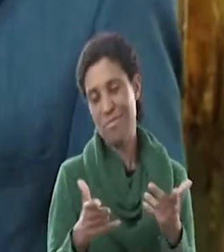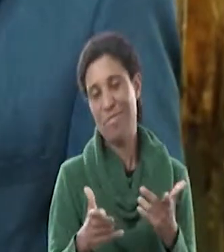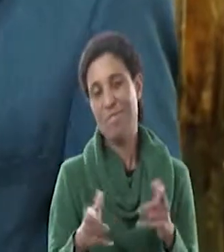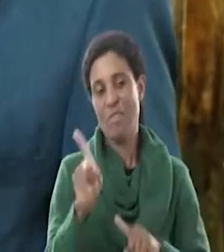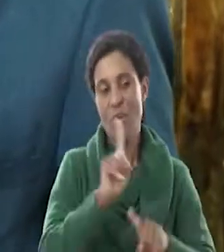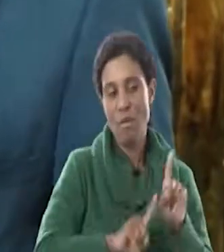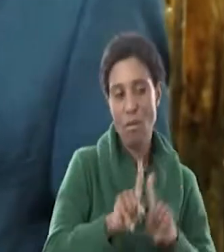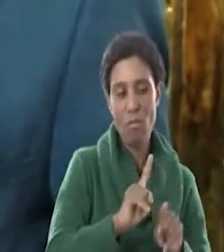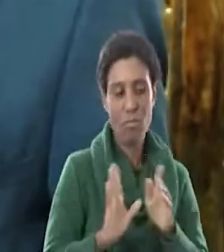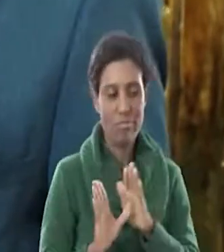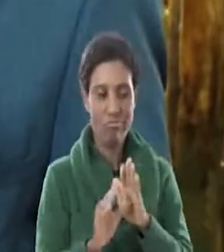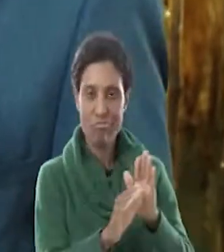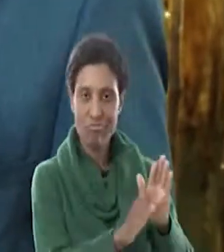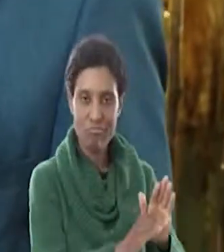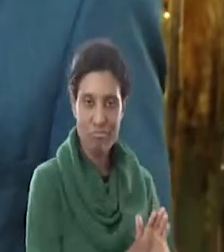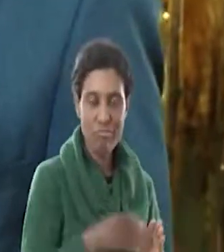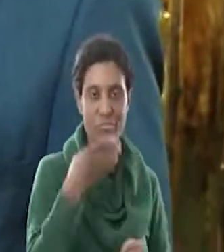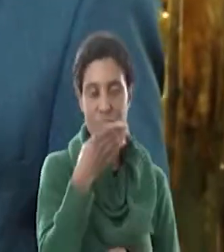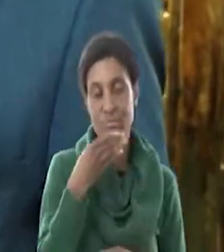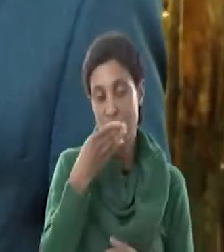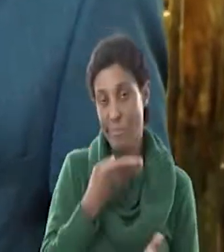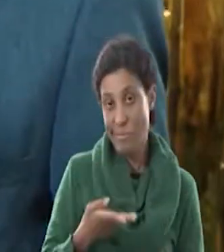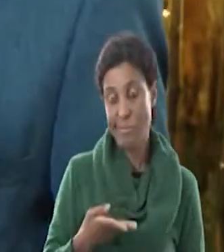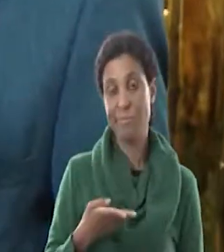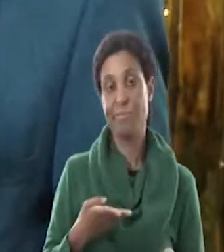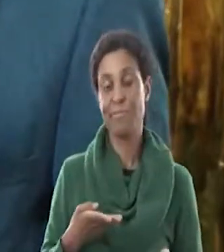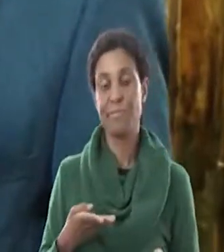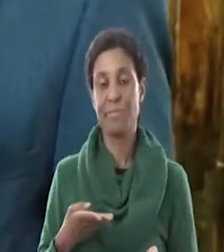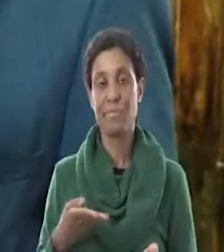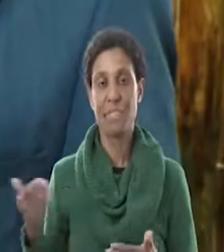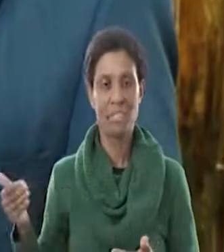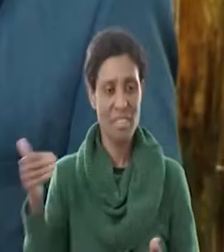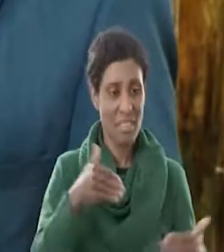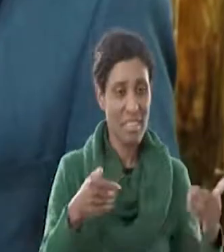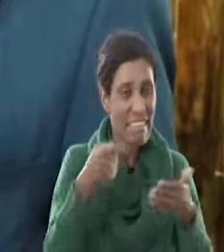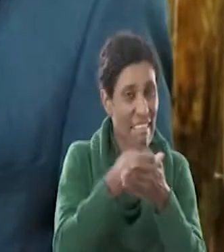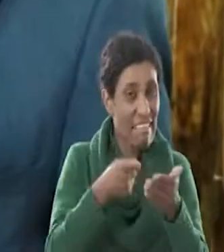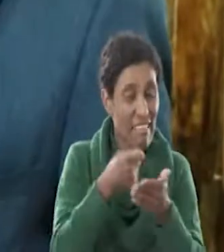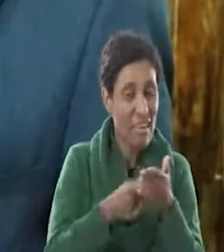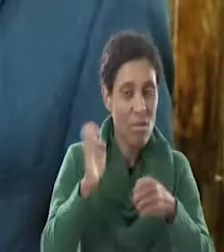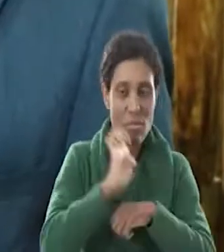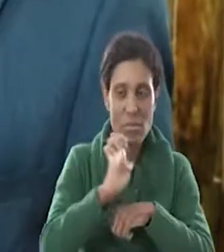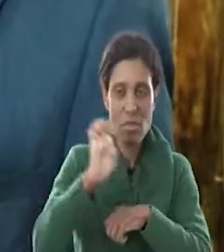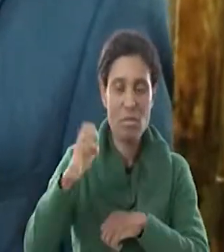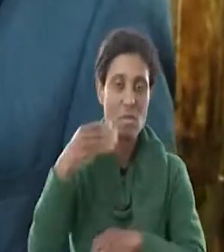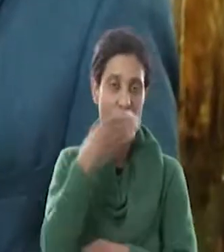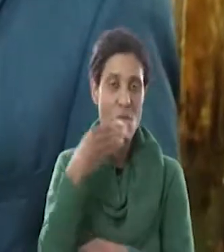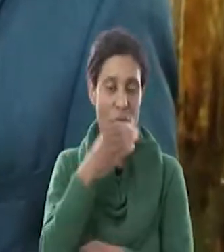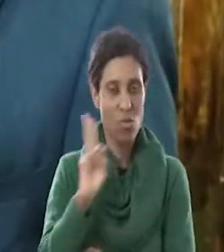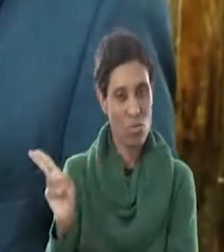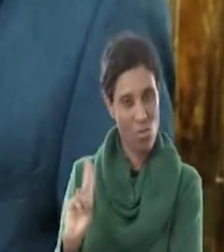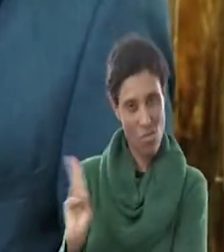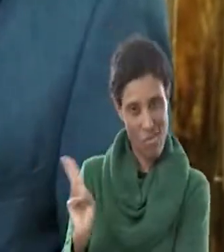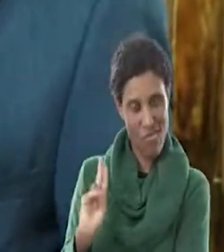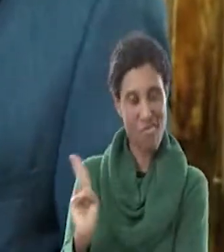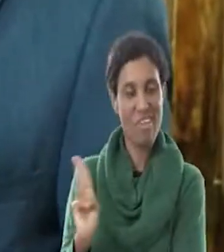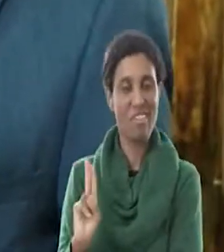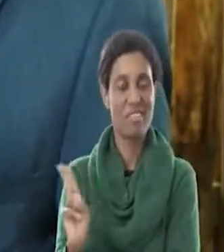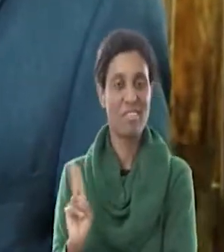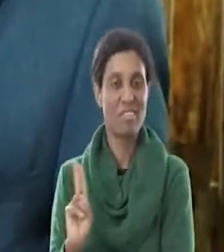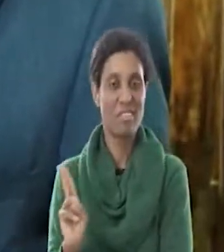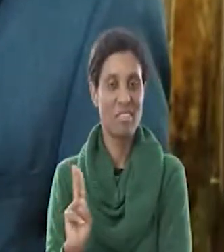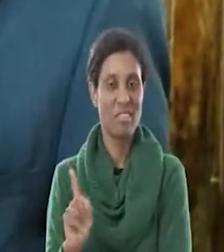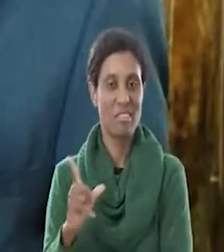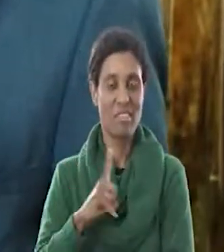e alguns entrepostos mal informados e sem visão de futuro tentaram exportar esse mel do Uruguai, que tem